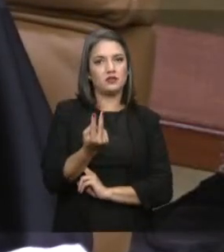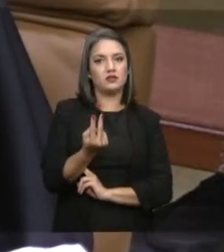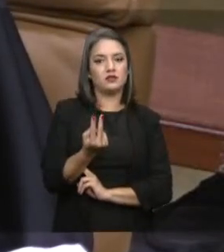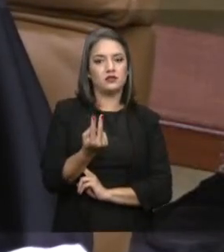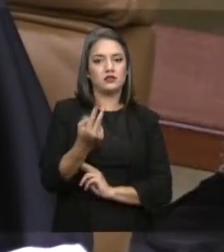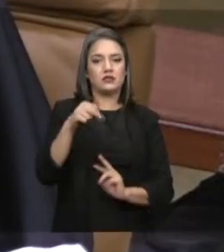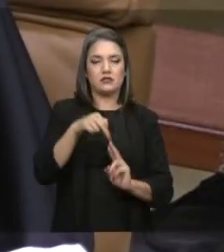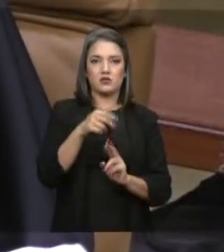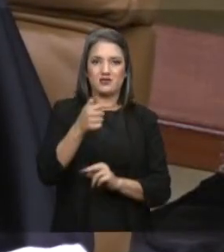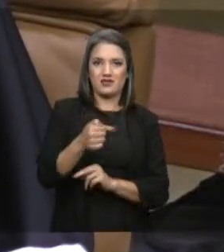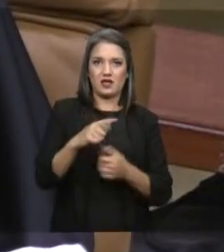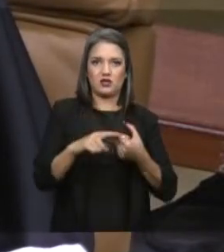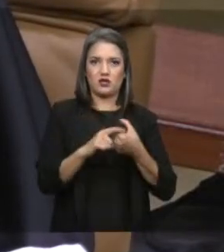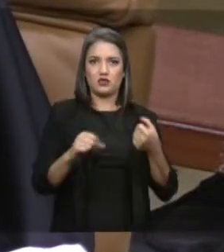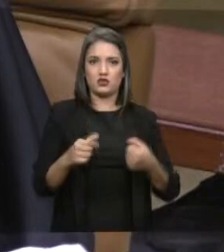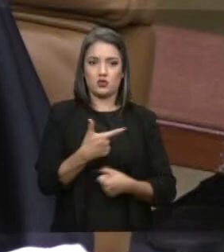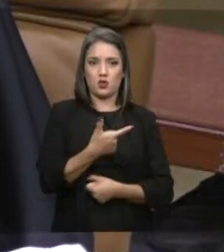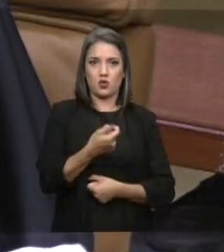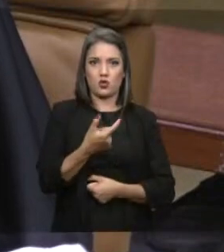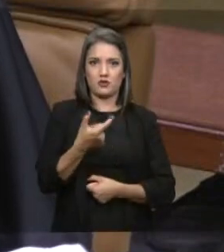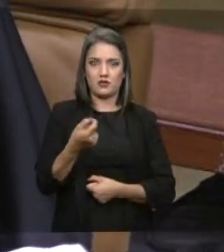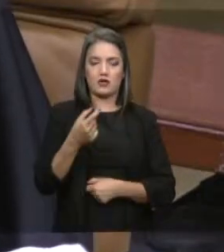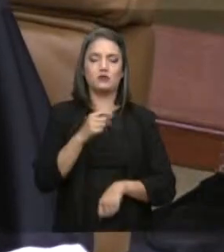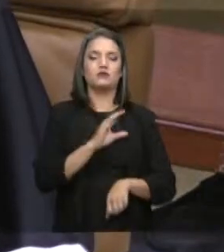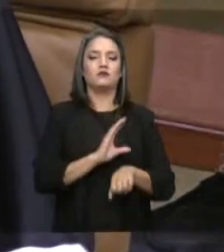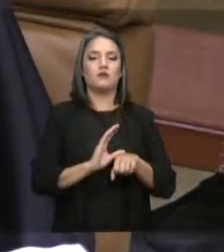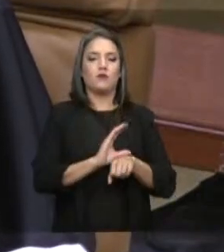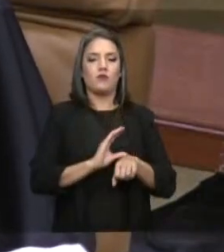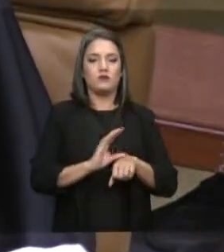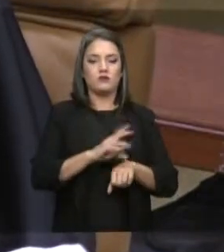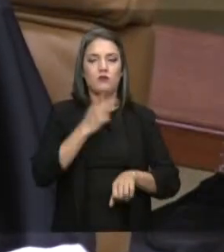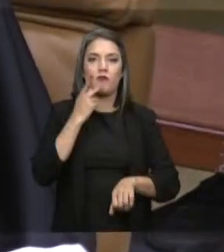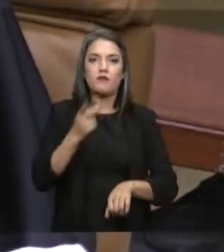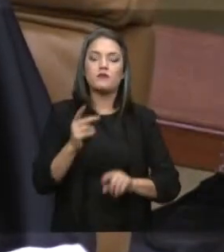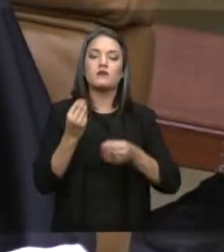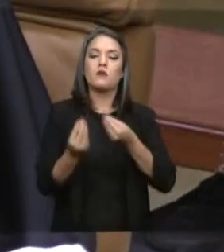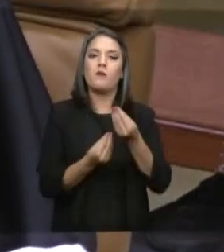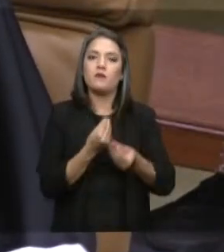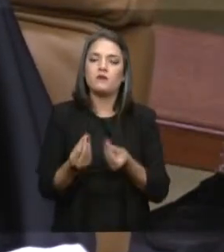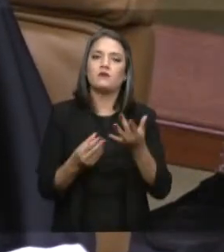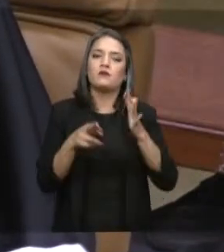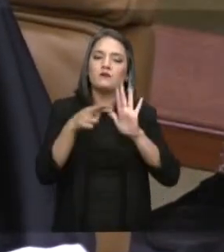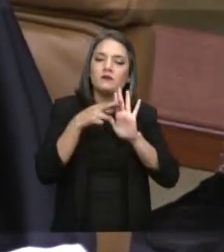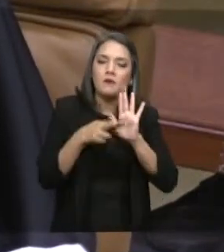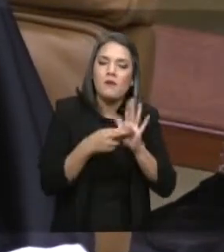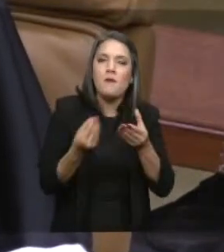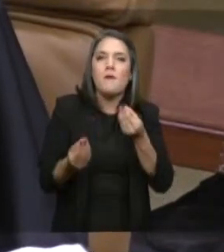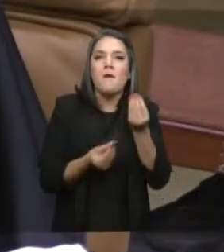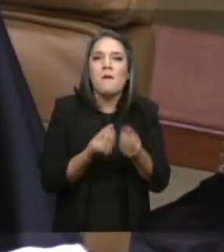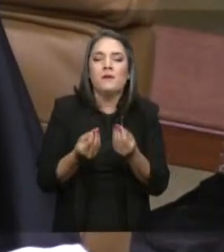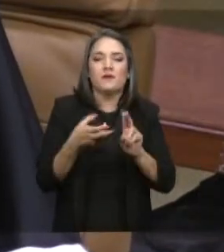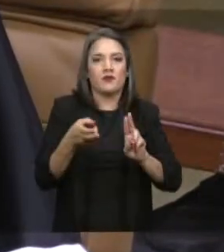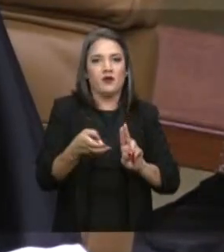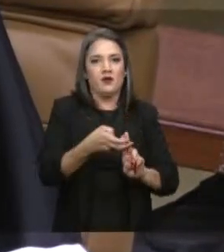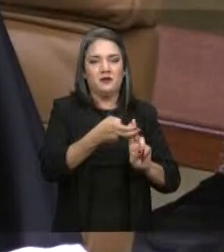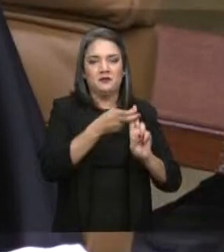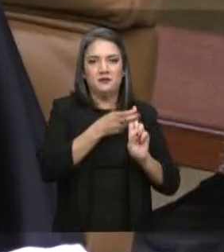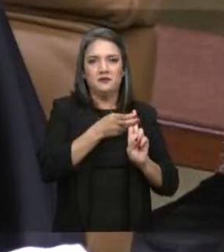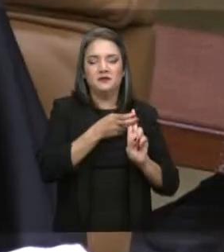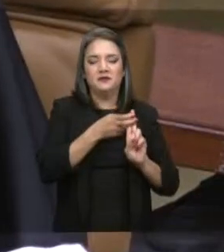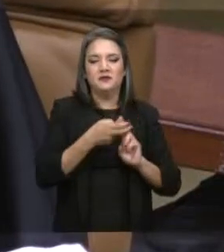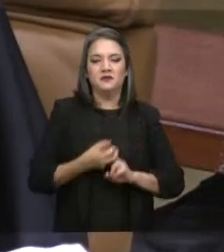7 do artigo 200 da construção da República emergem as diretrizes normativas do SUS que